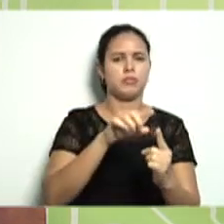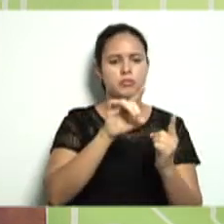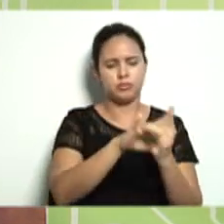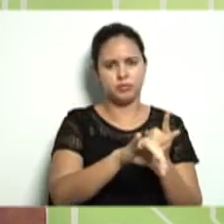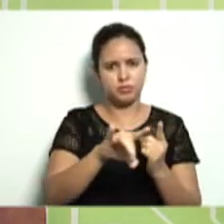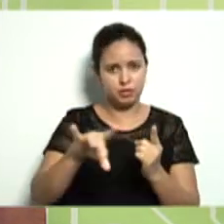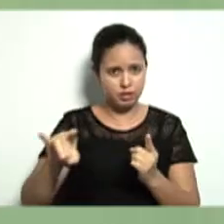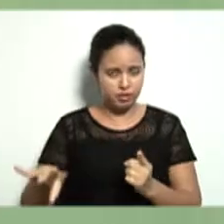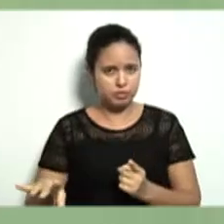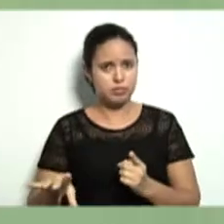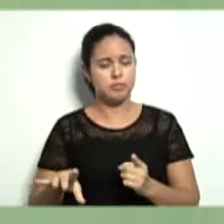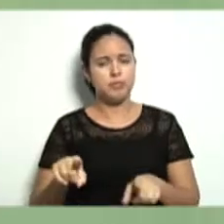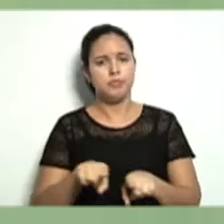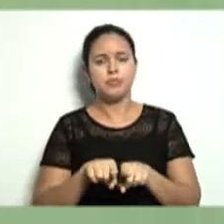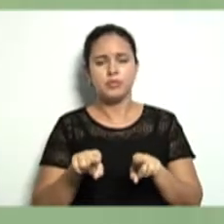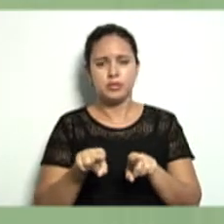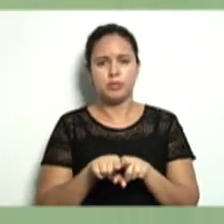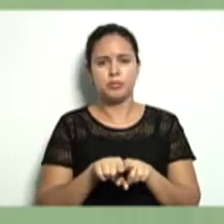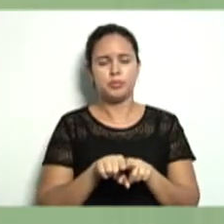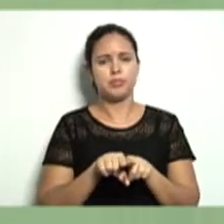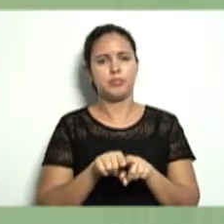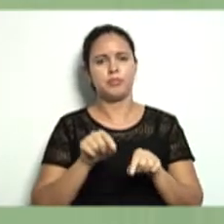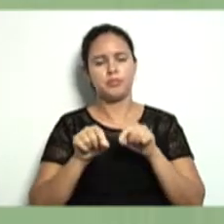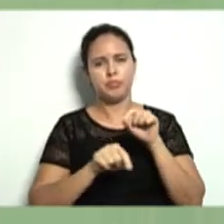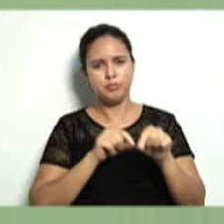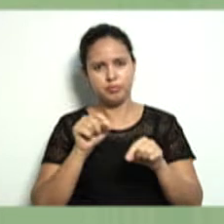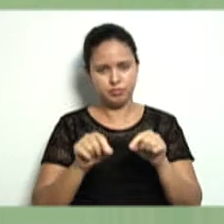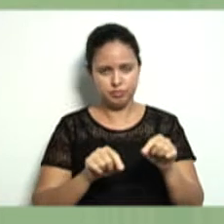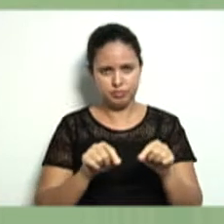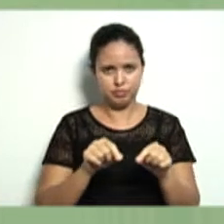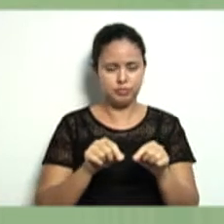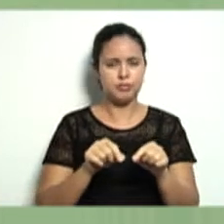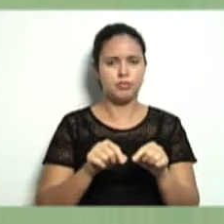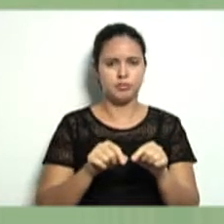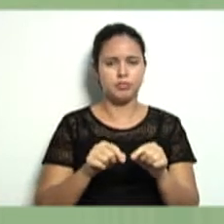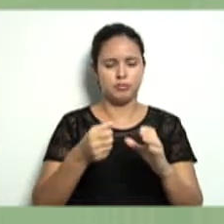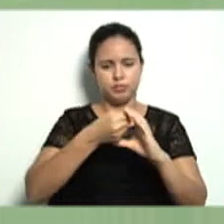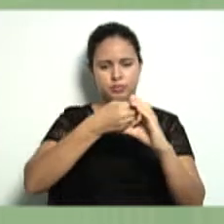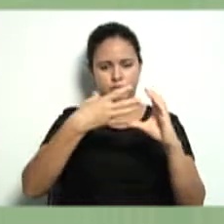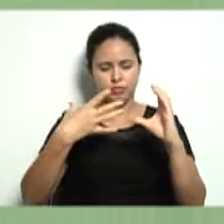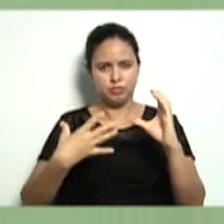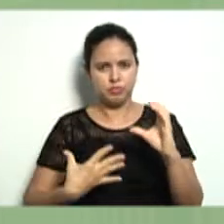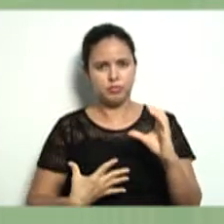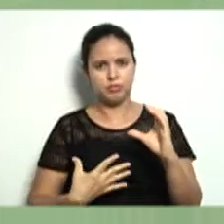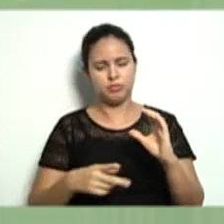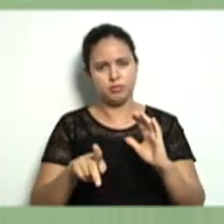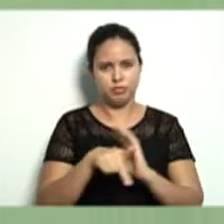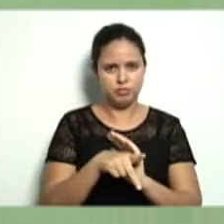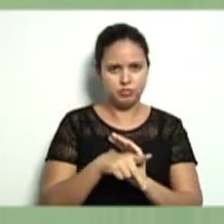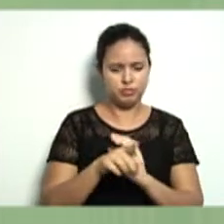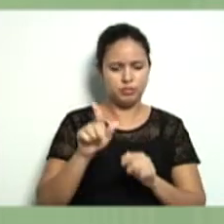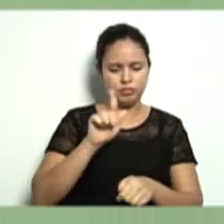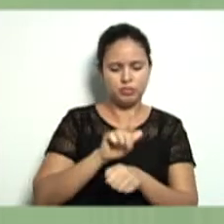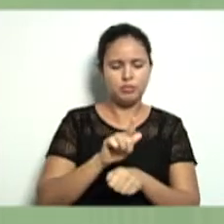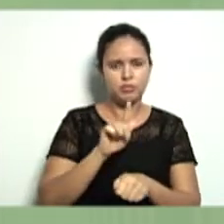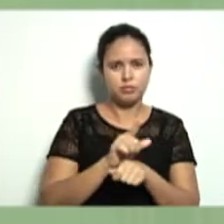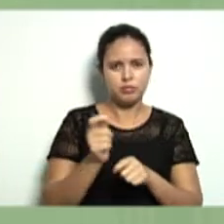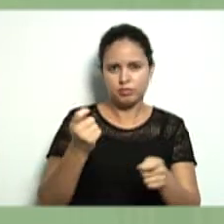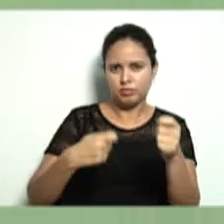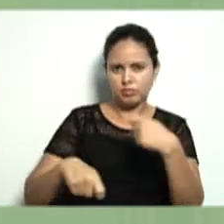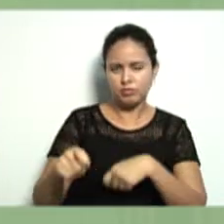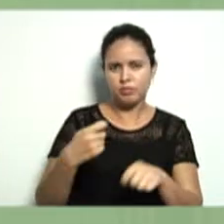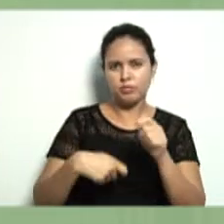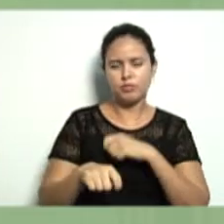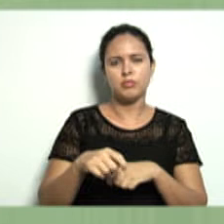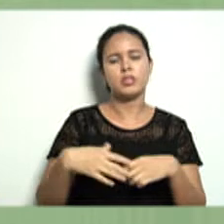um deles. Temos aí também são essas características do gerente empreendedor,